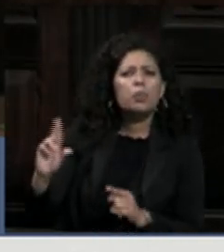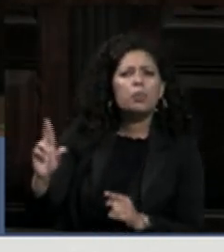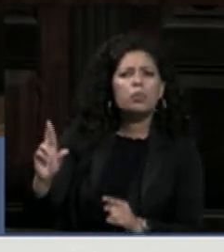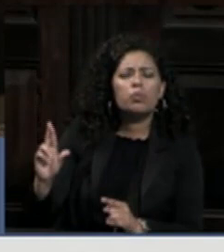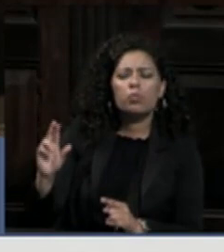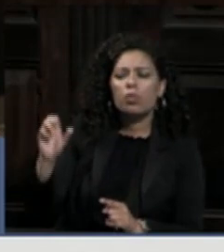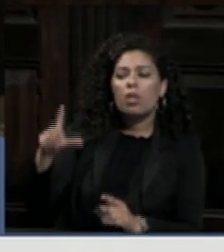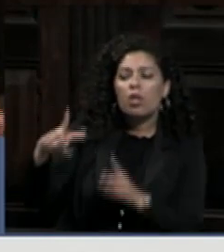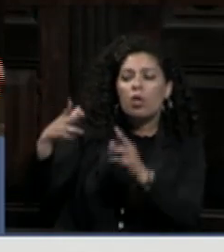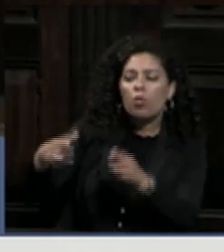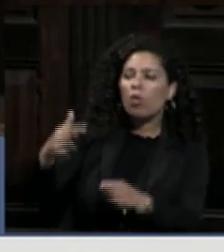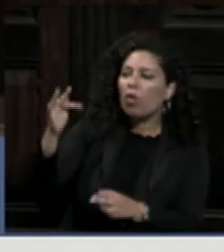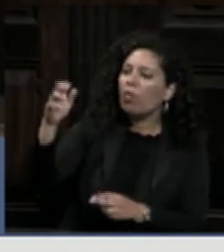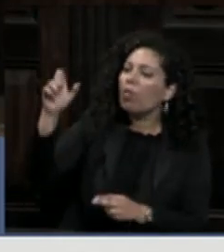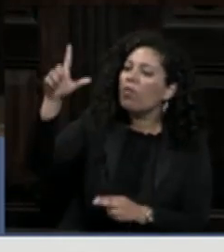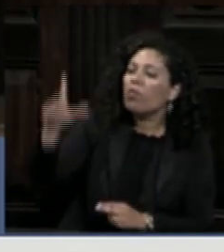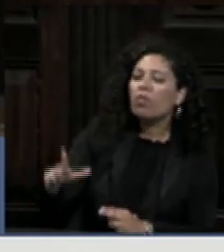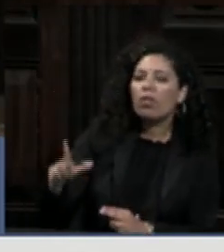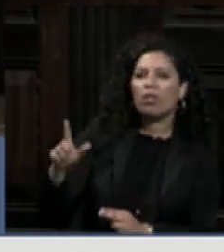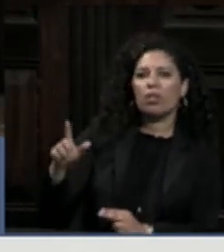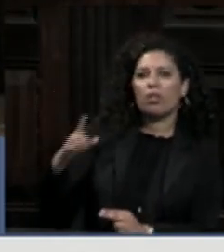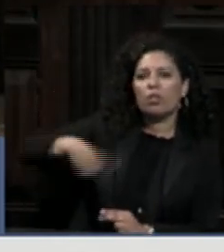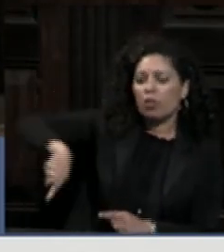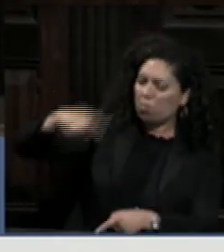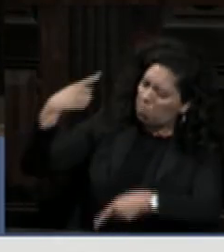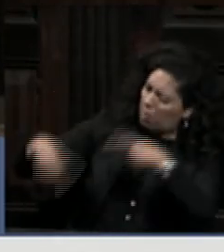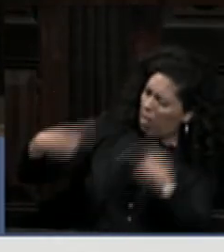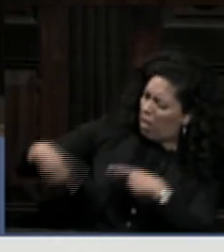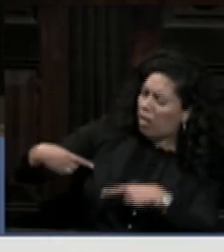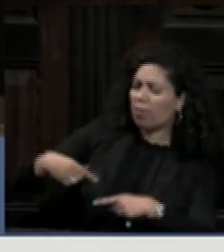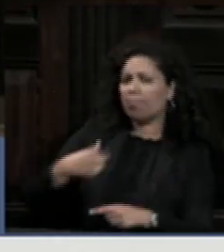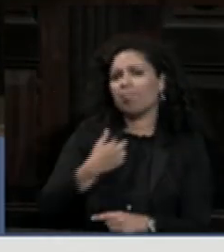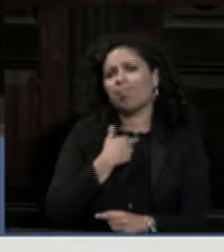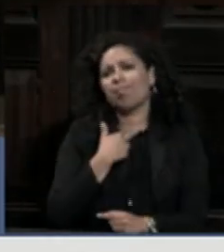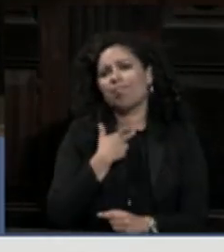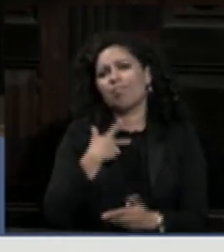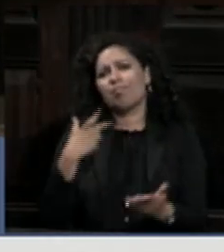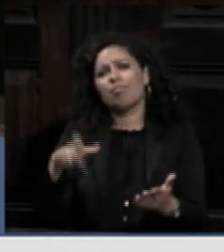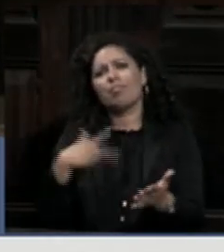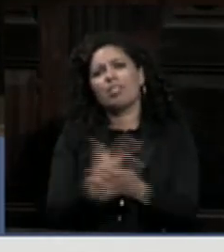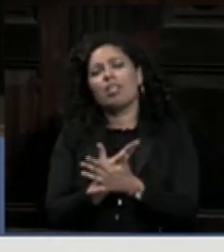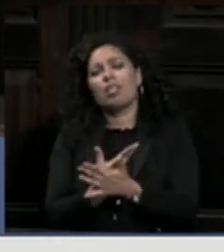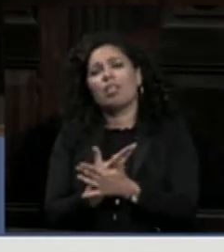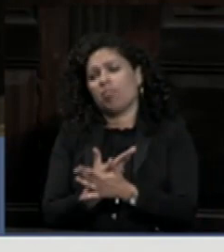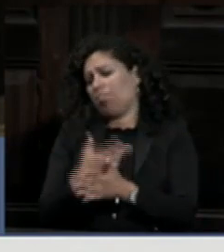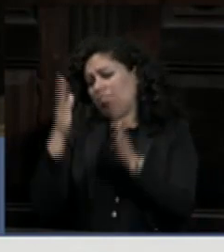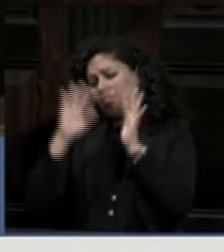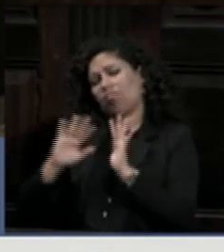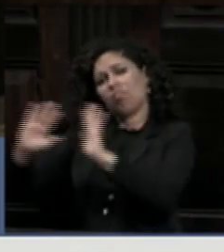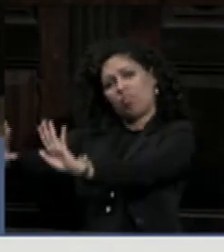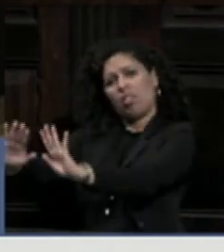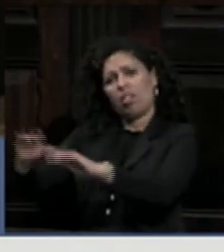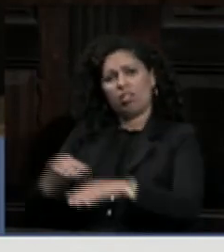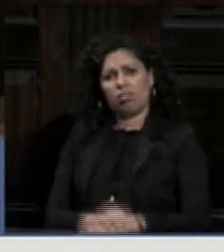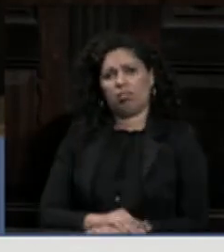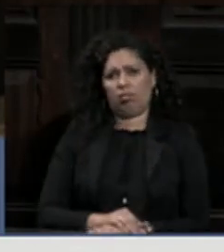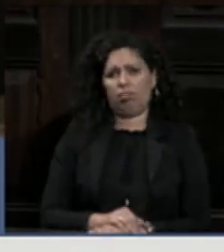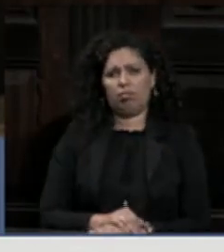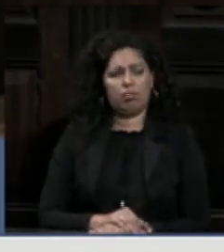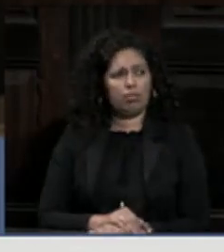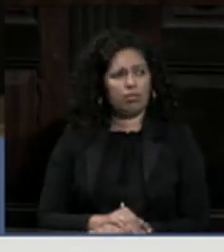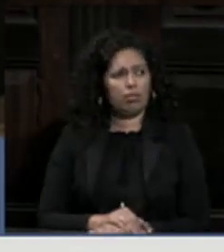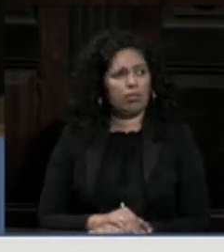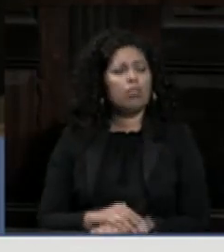discute as pessoas continuem no exercício da sua fé eu